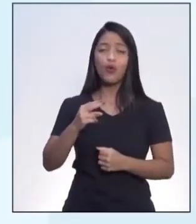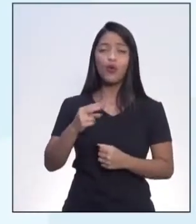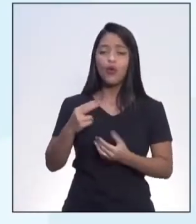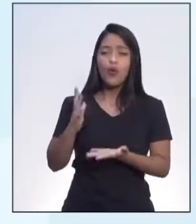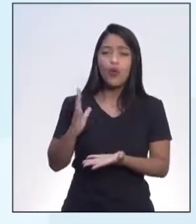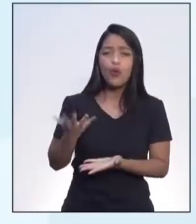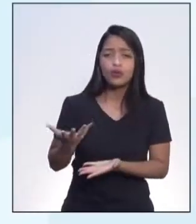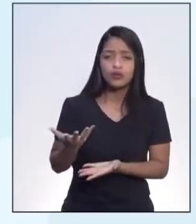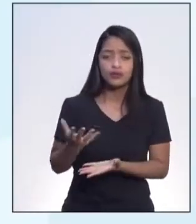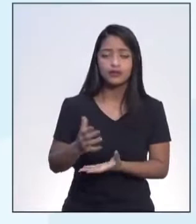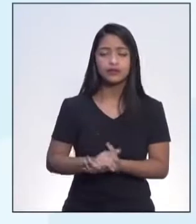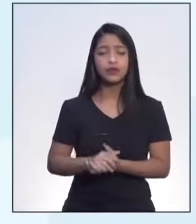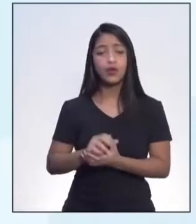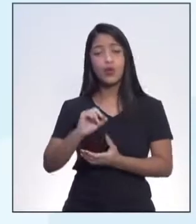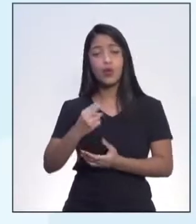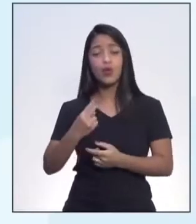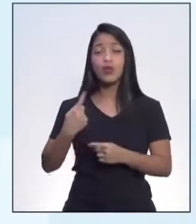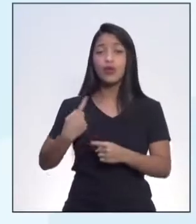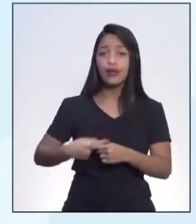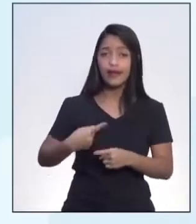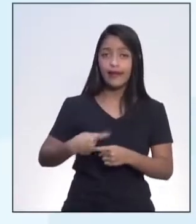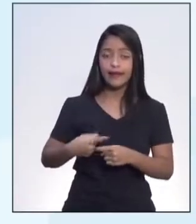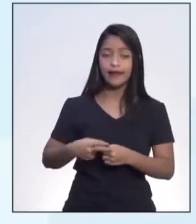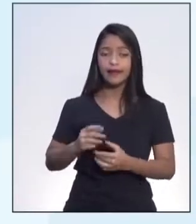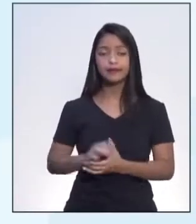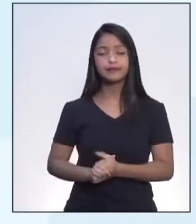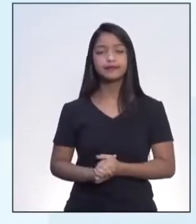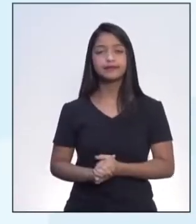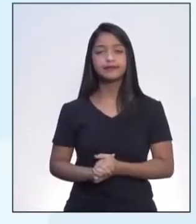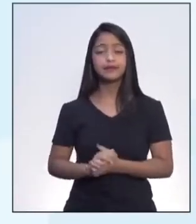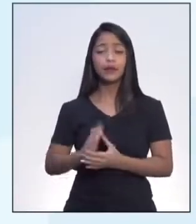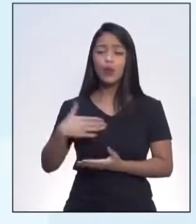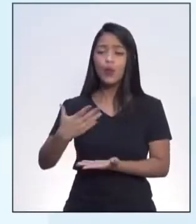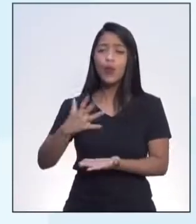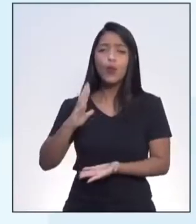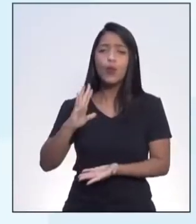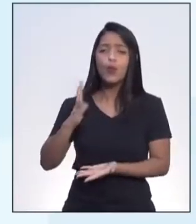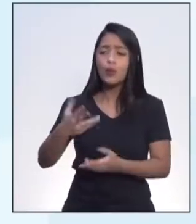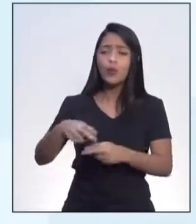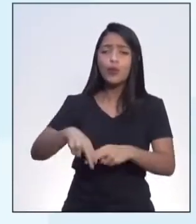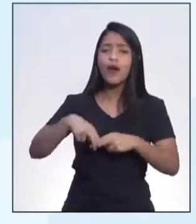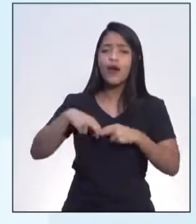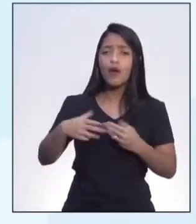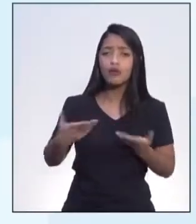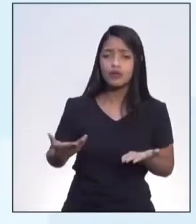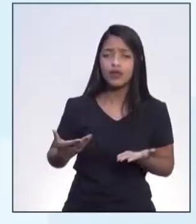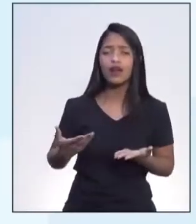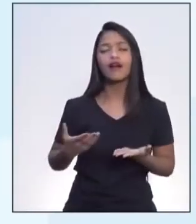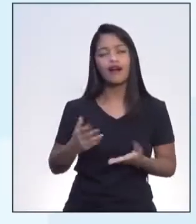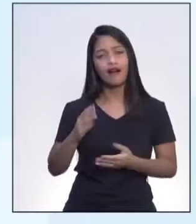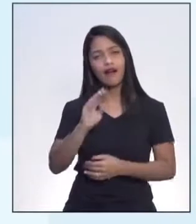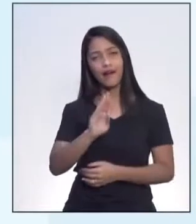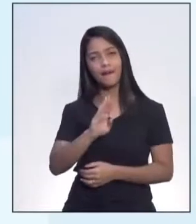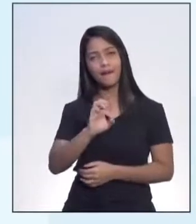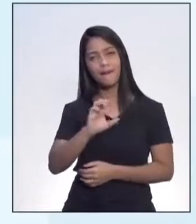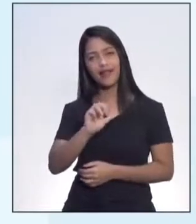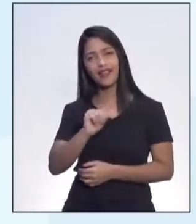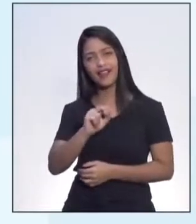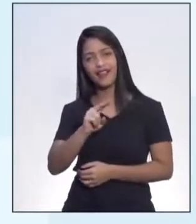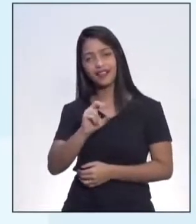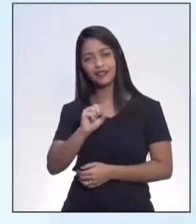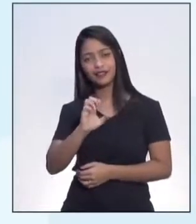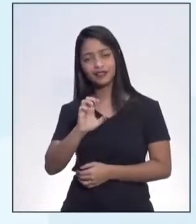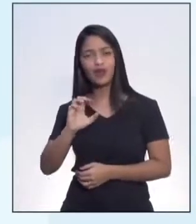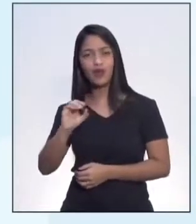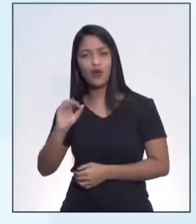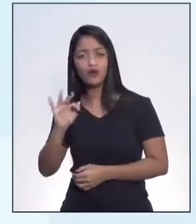Because. Por quê? Due to. Devido a. Então, todas as vezes que eu tiver uma frase e eu tiver que falar